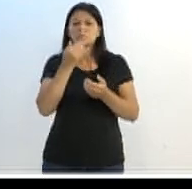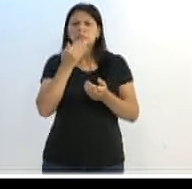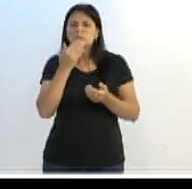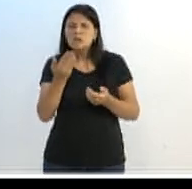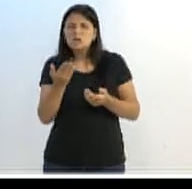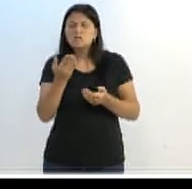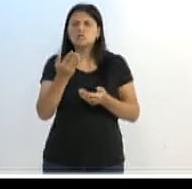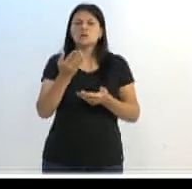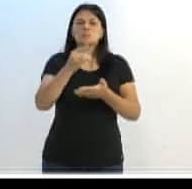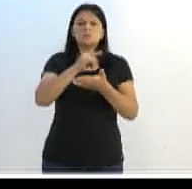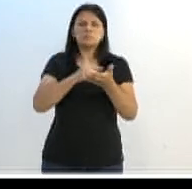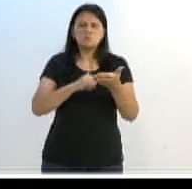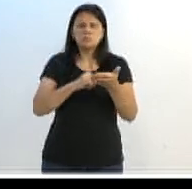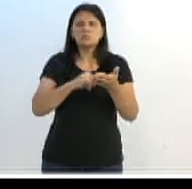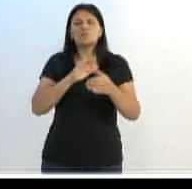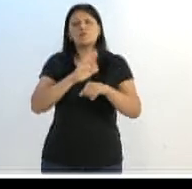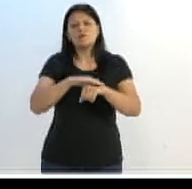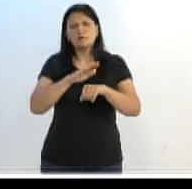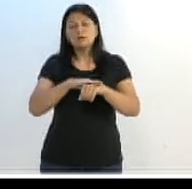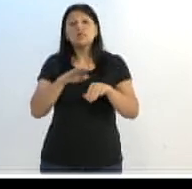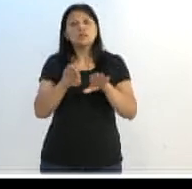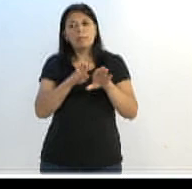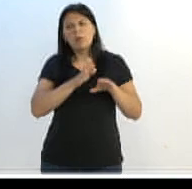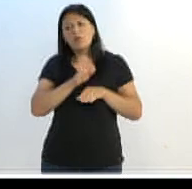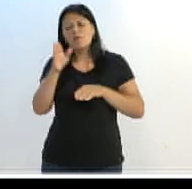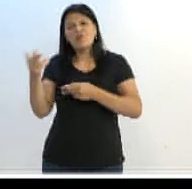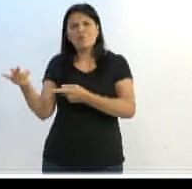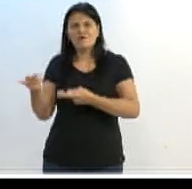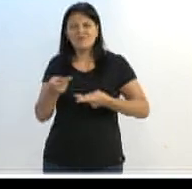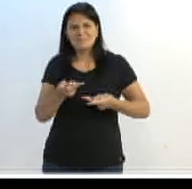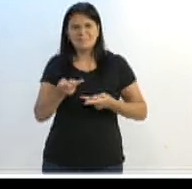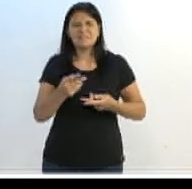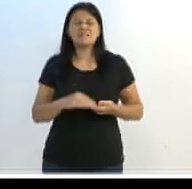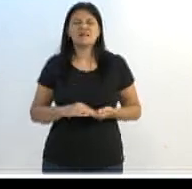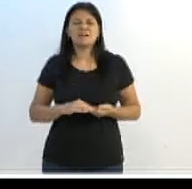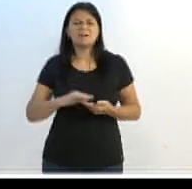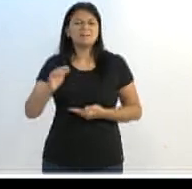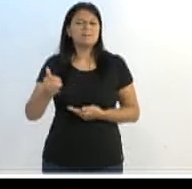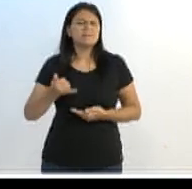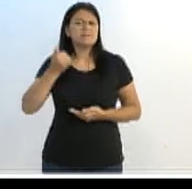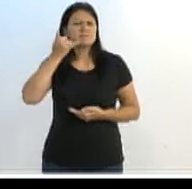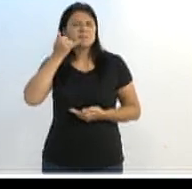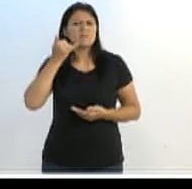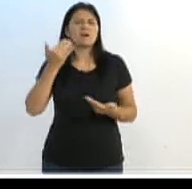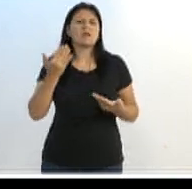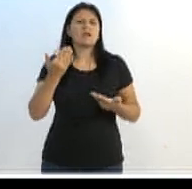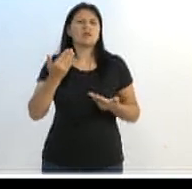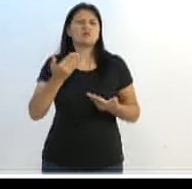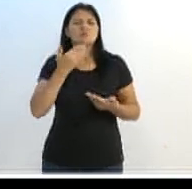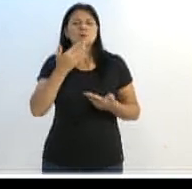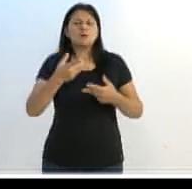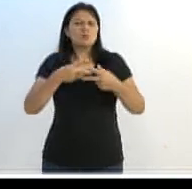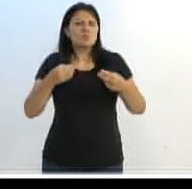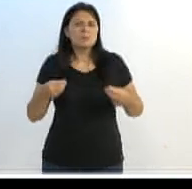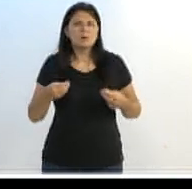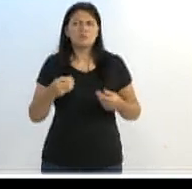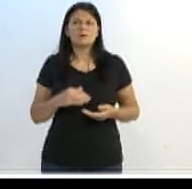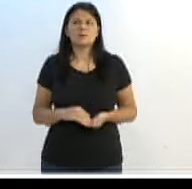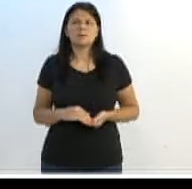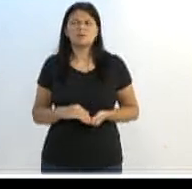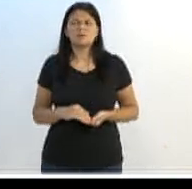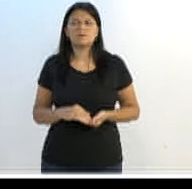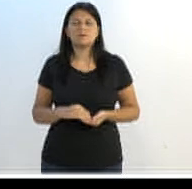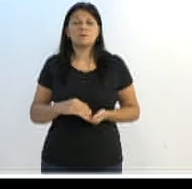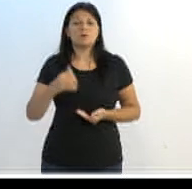demandas, quem quiser que eu faça visita, quem quiser entrar em contato e colocar alguma situação, é o telefone